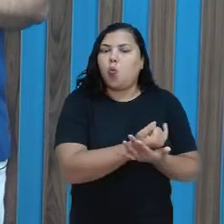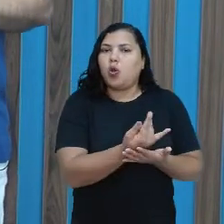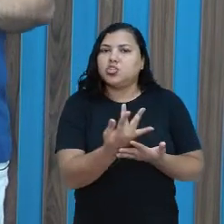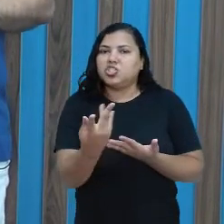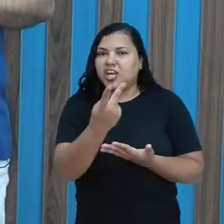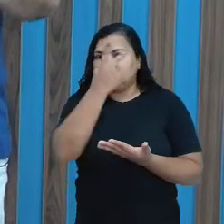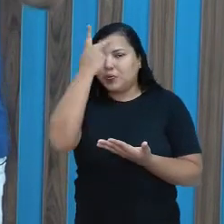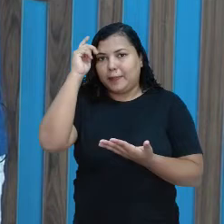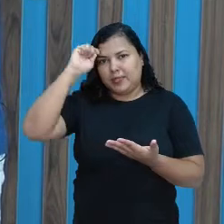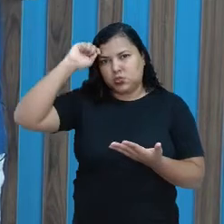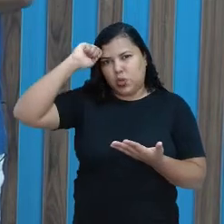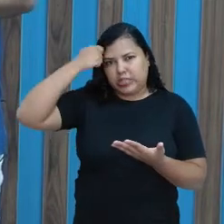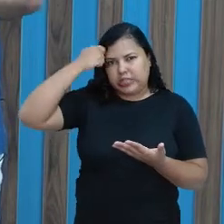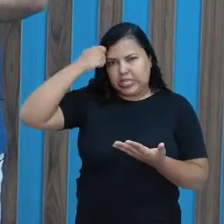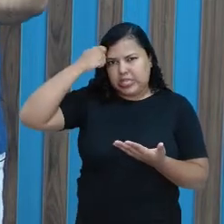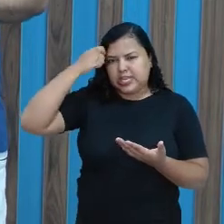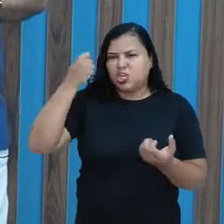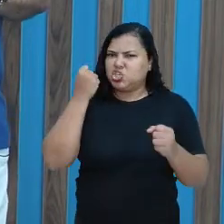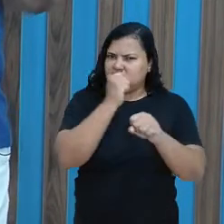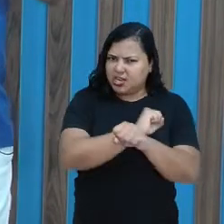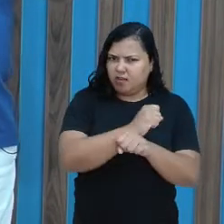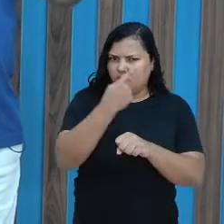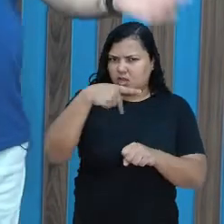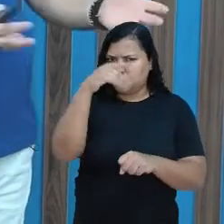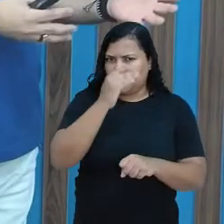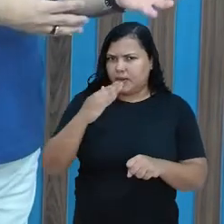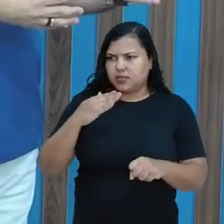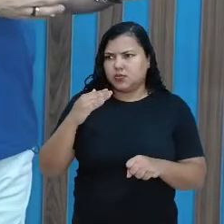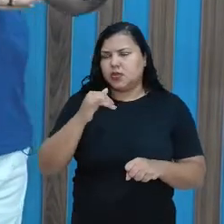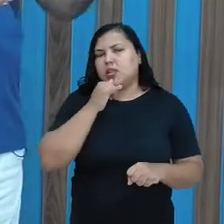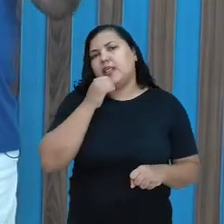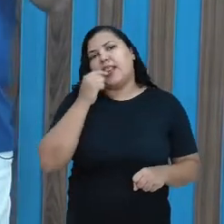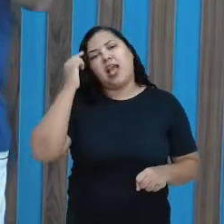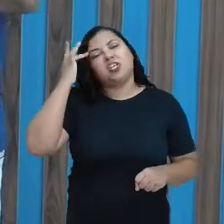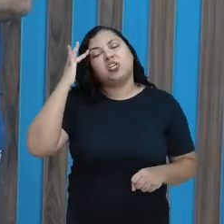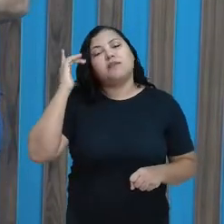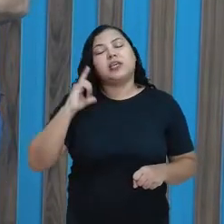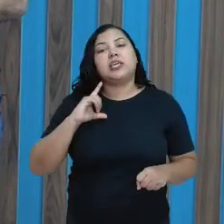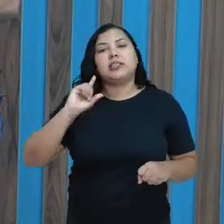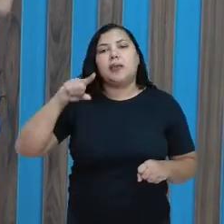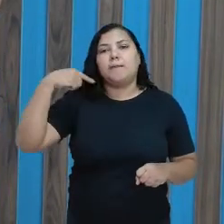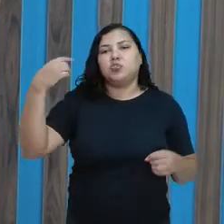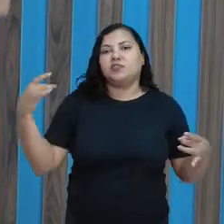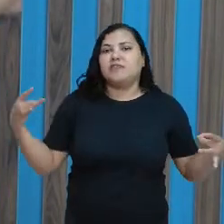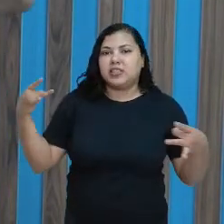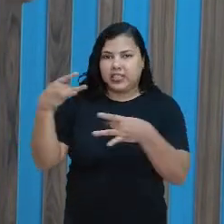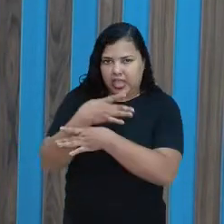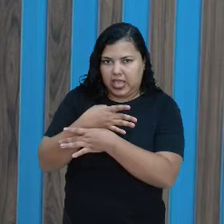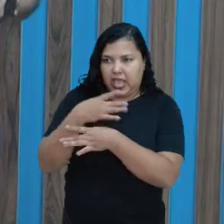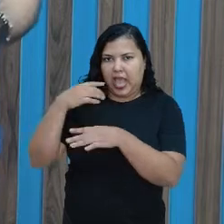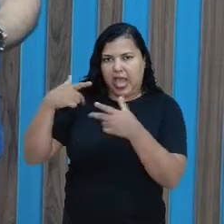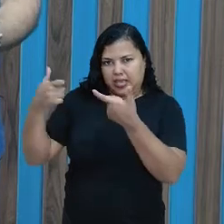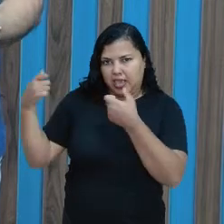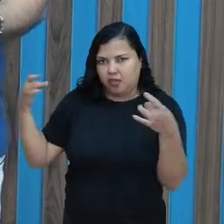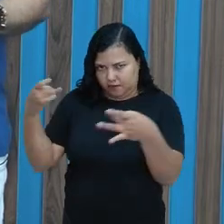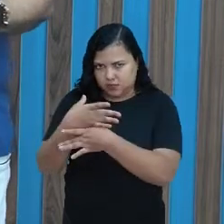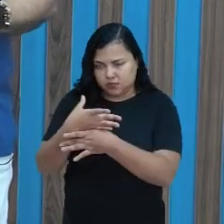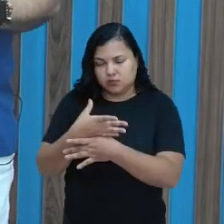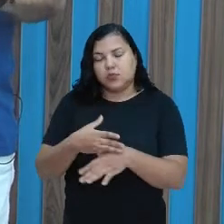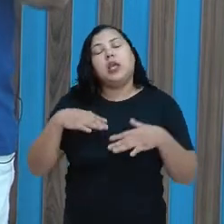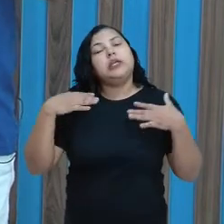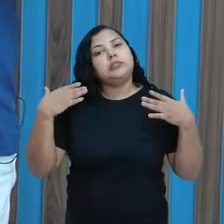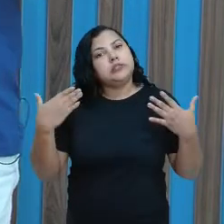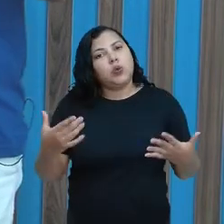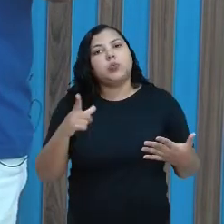né, e eles achavam, inclusive esses escravos, né, que após a Guerra do Paraguai eles teriam, né, a alforria, coisa que não